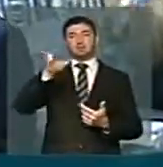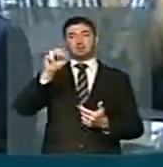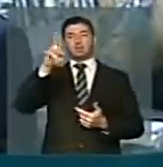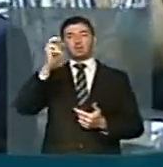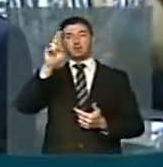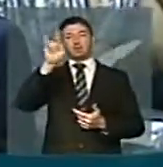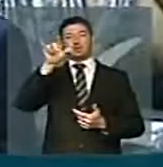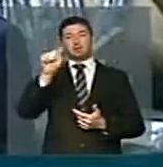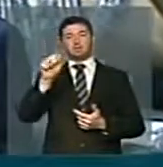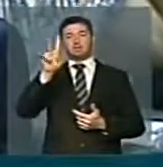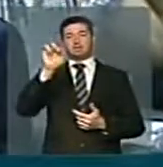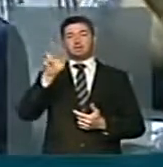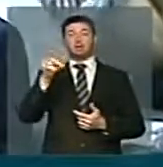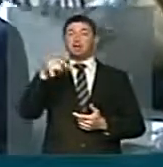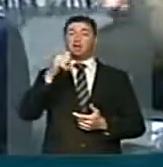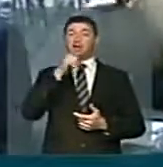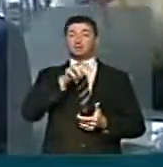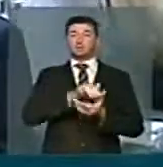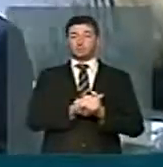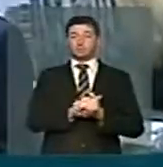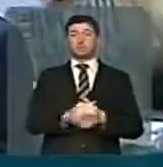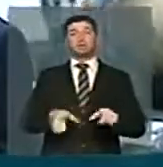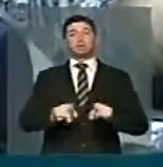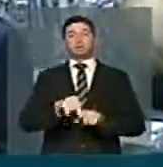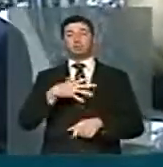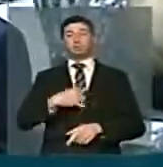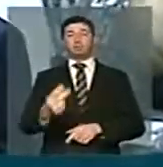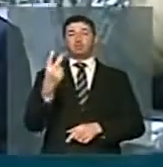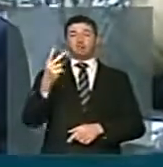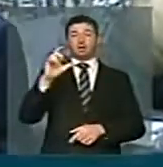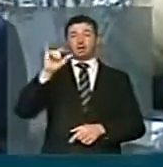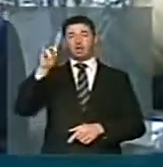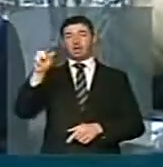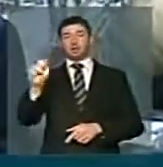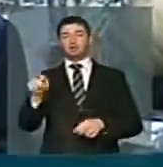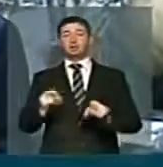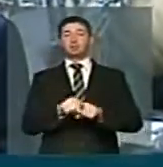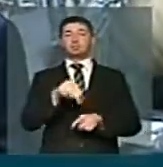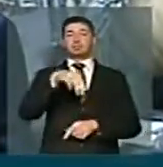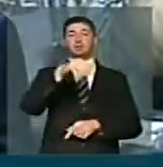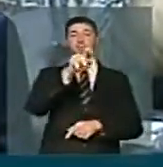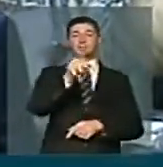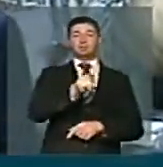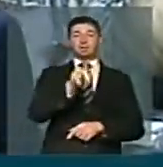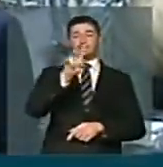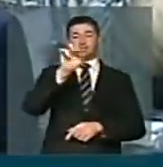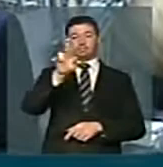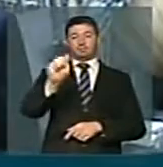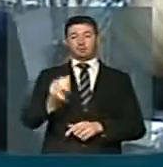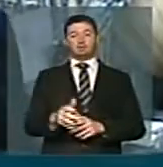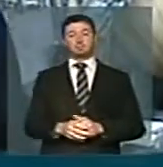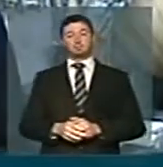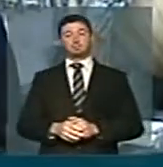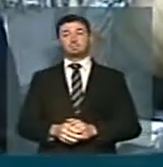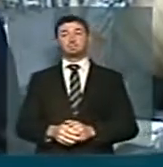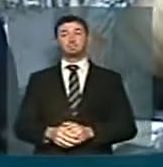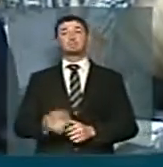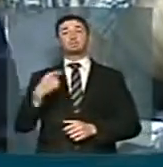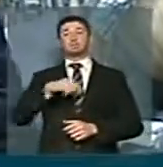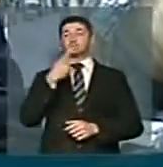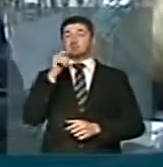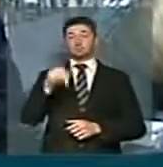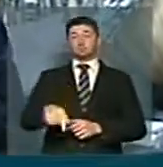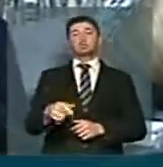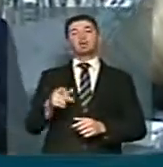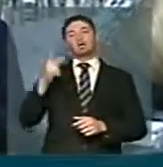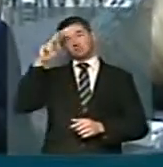Hortência Vieira, sua esposa, e 2 filhos, Cláudia e Max Vieira. Então, nós queremos registrar aqui